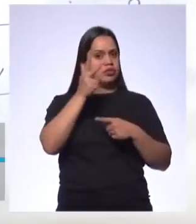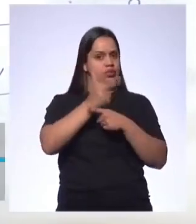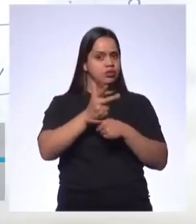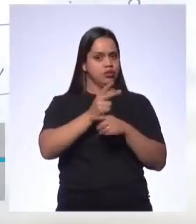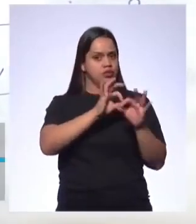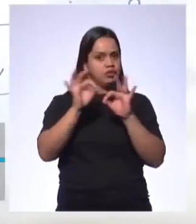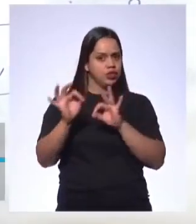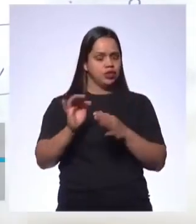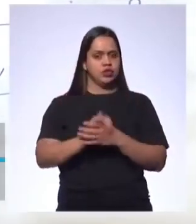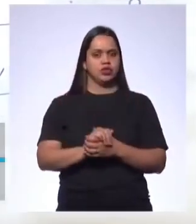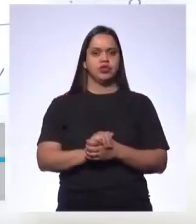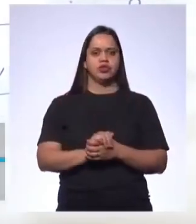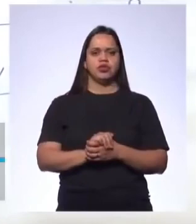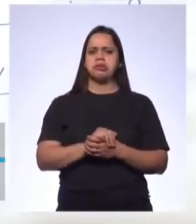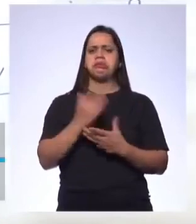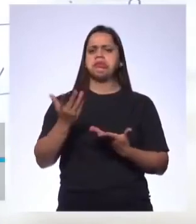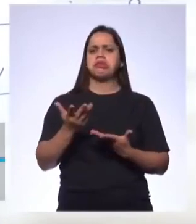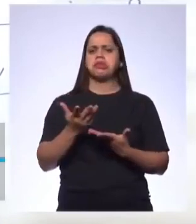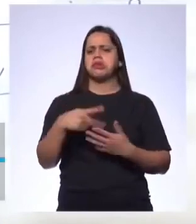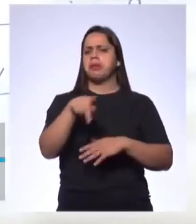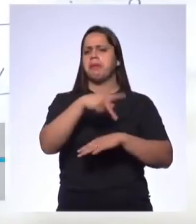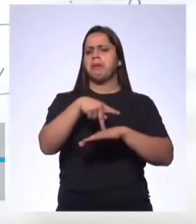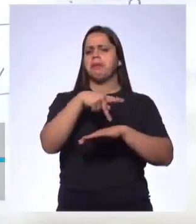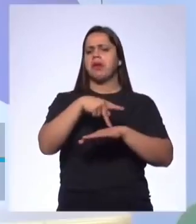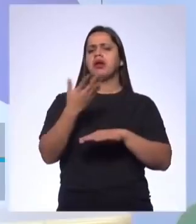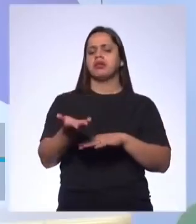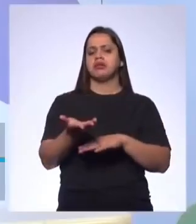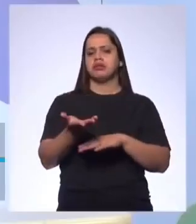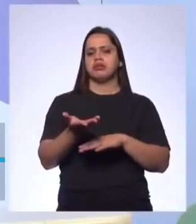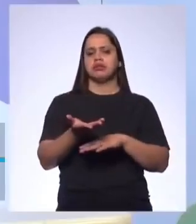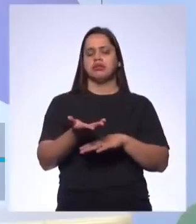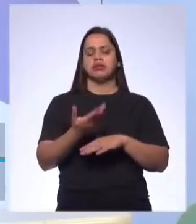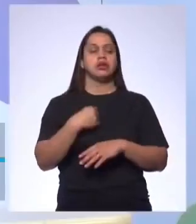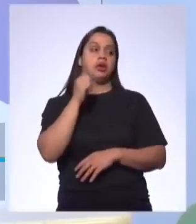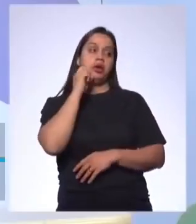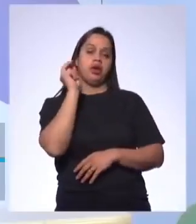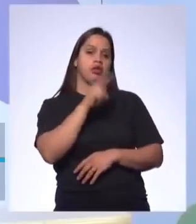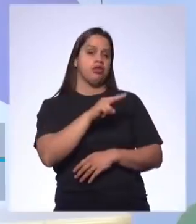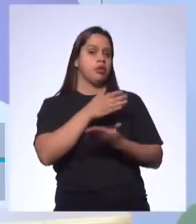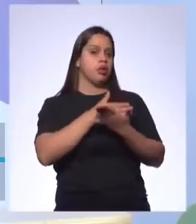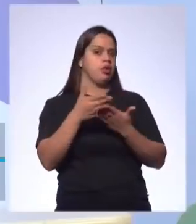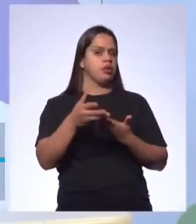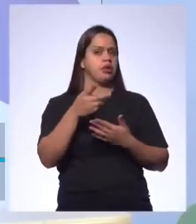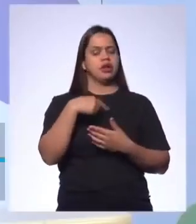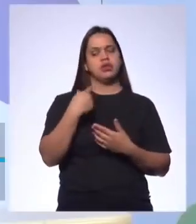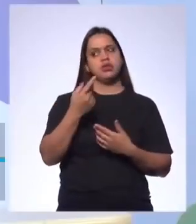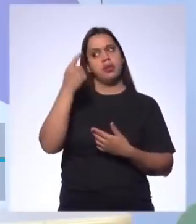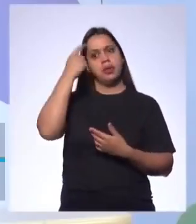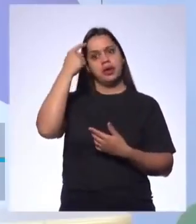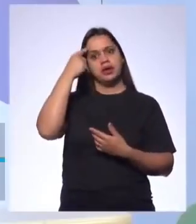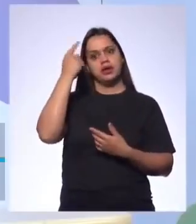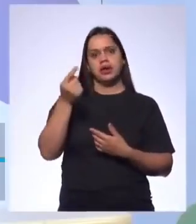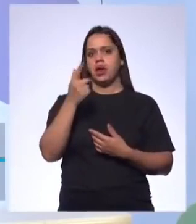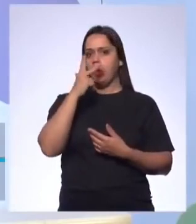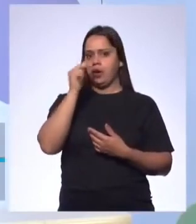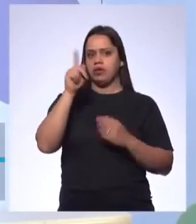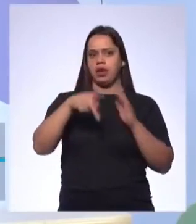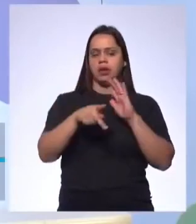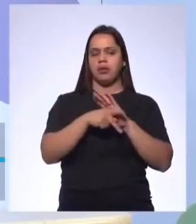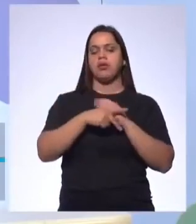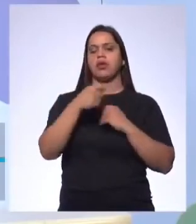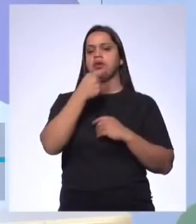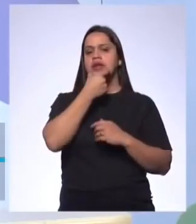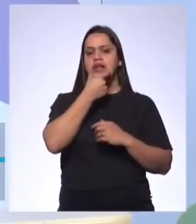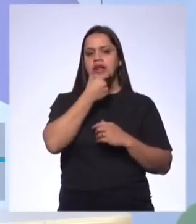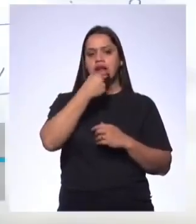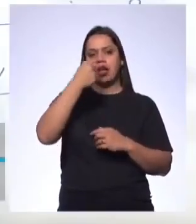De que nacionalidade será que é? Olha, eu só pelo comecinho eu já falei, sei deve ser inglês da Índia, né? Inglês indiano,